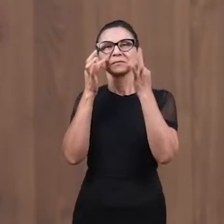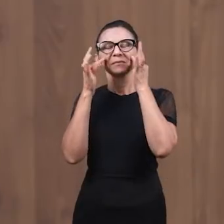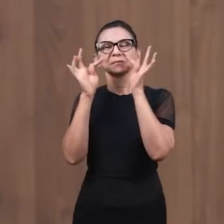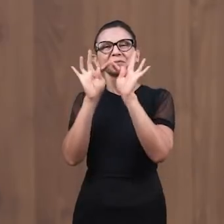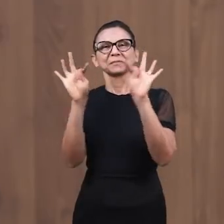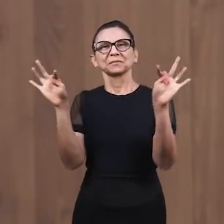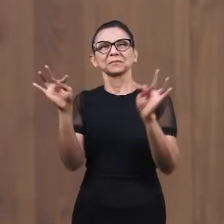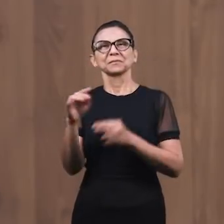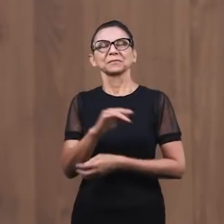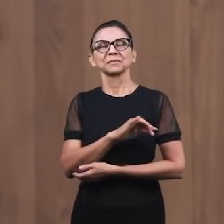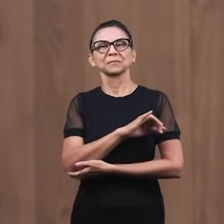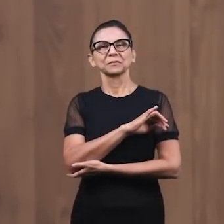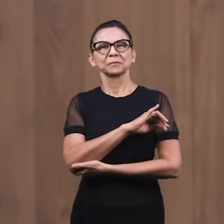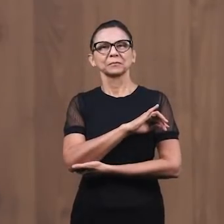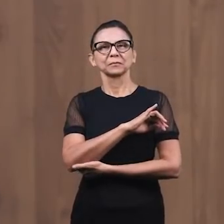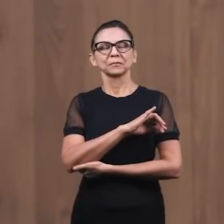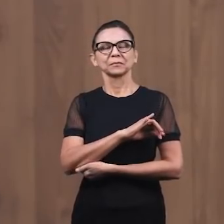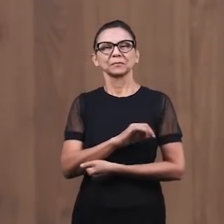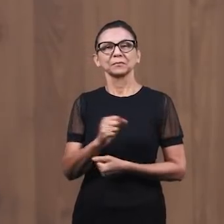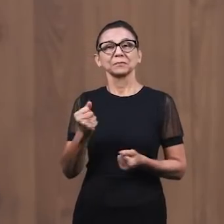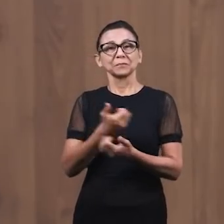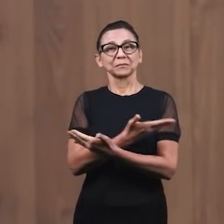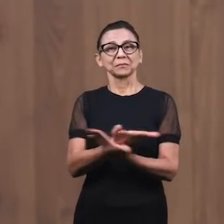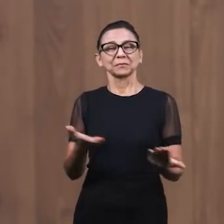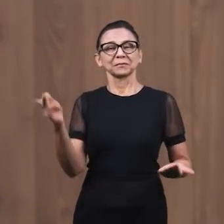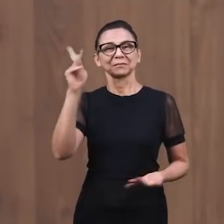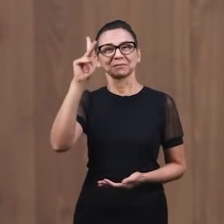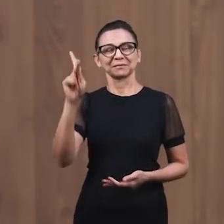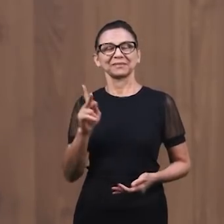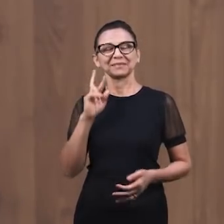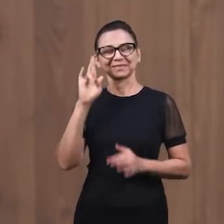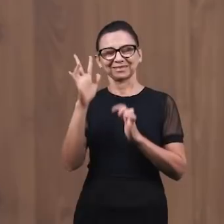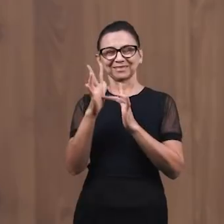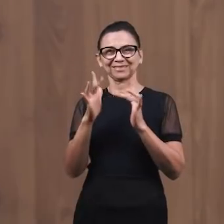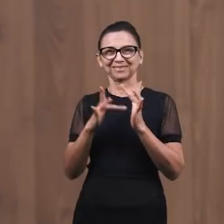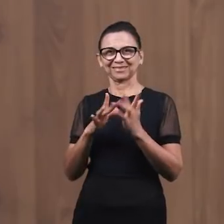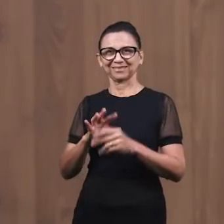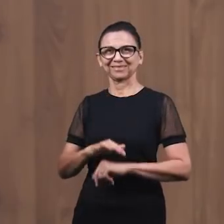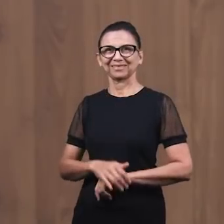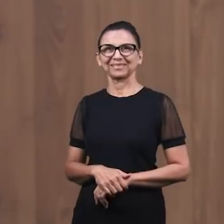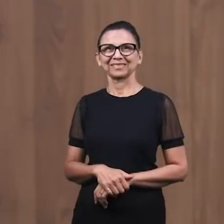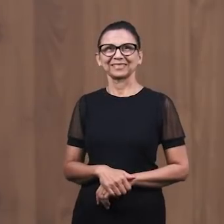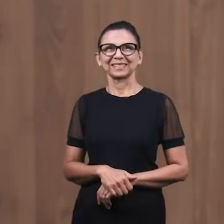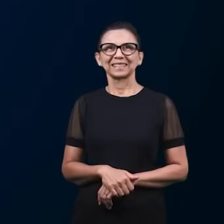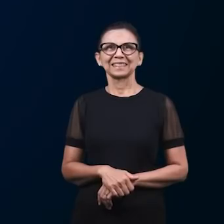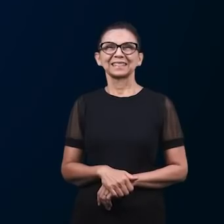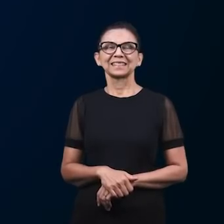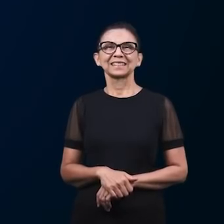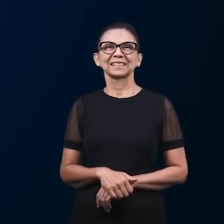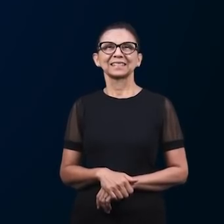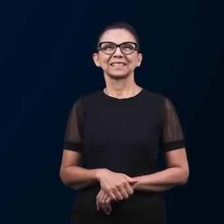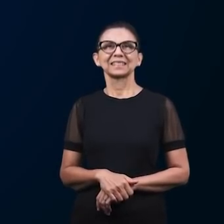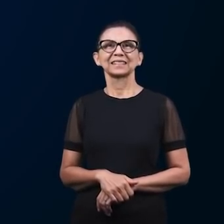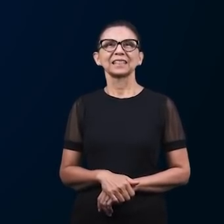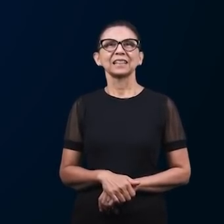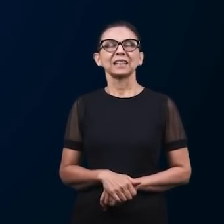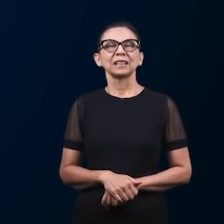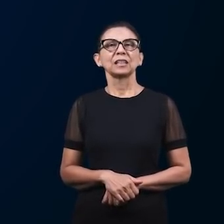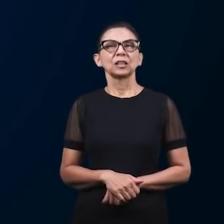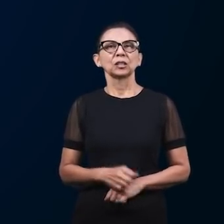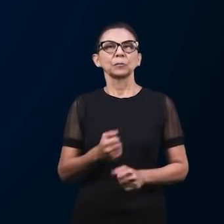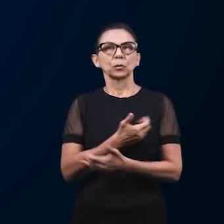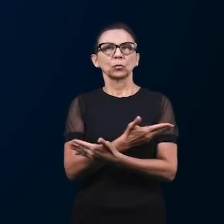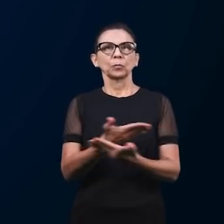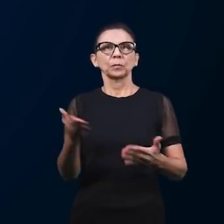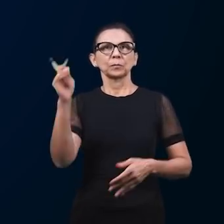esse testemunho do pastor Atle. Pastor Atle, eu quero cumprimentá-lo com a paz do Senhor Jesus. Jeg hilser dere med fred